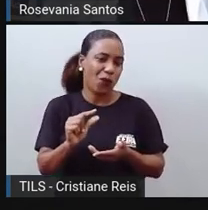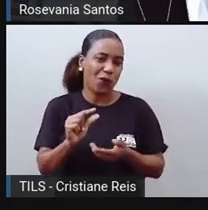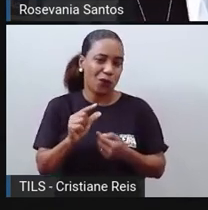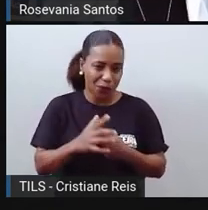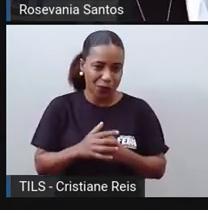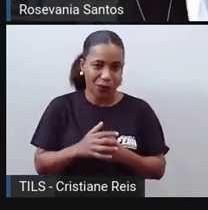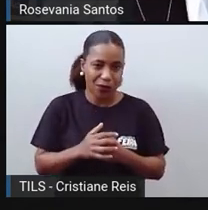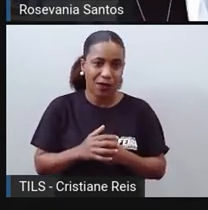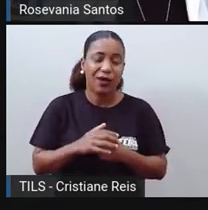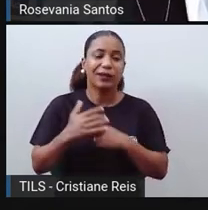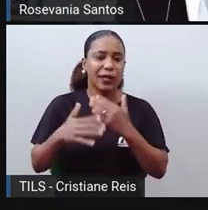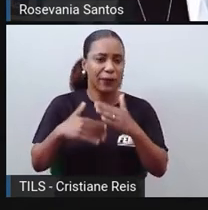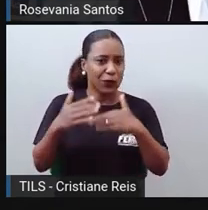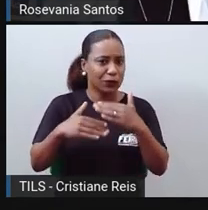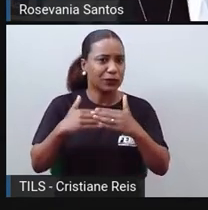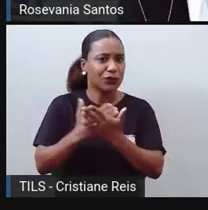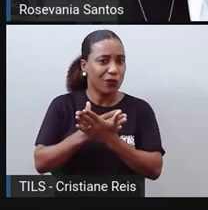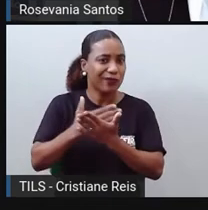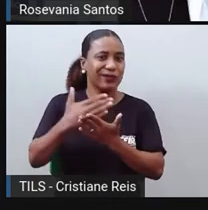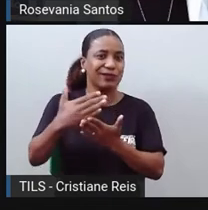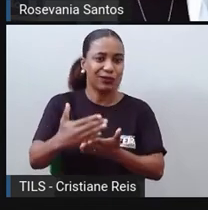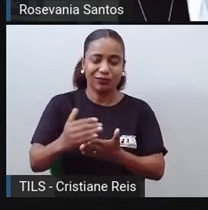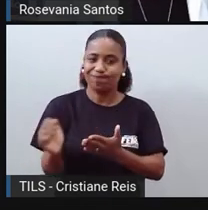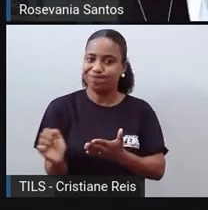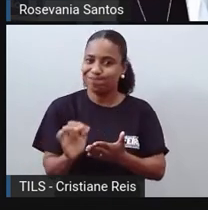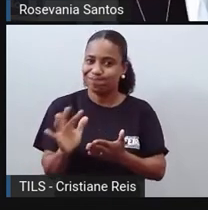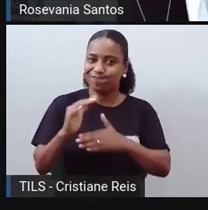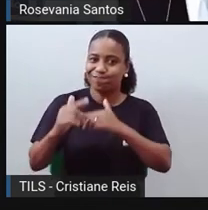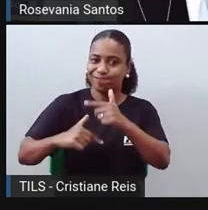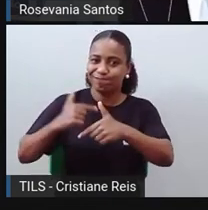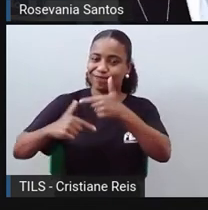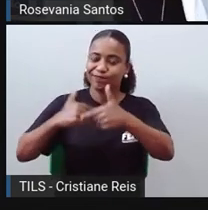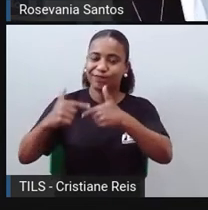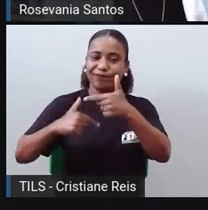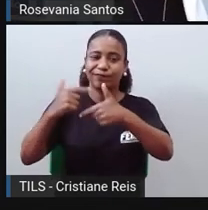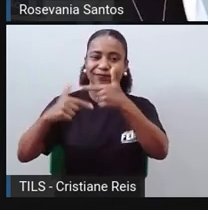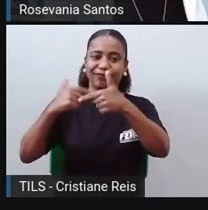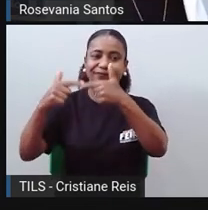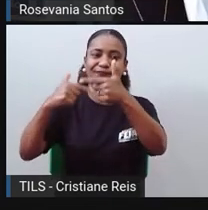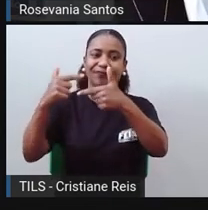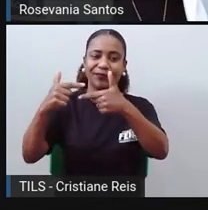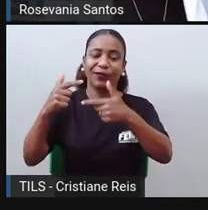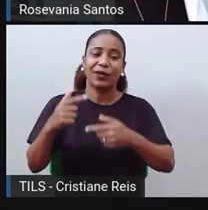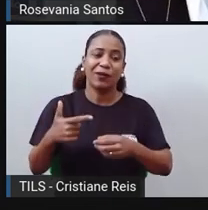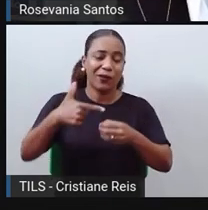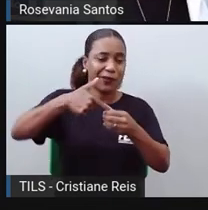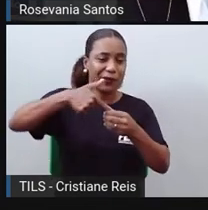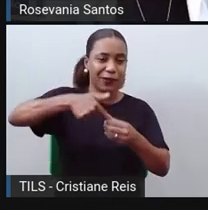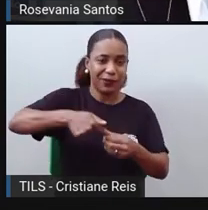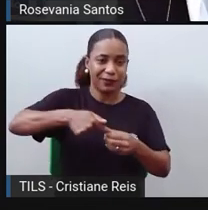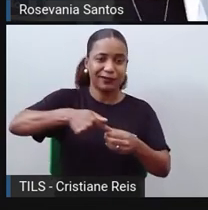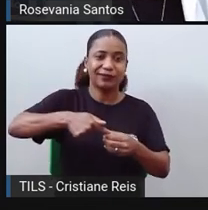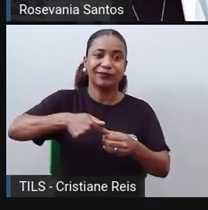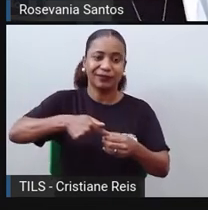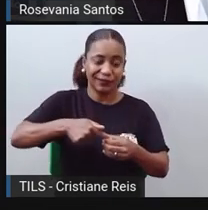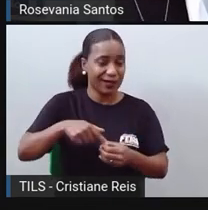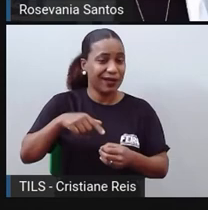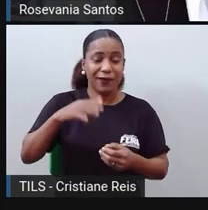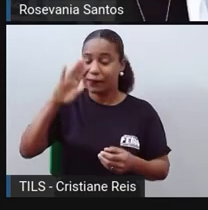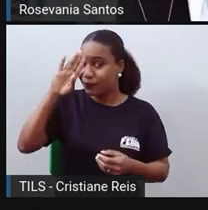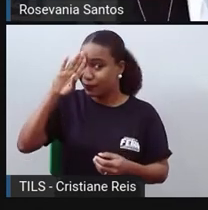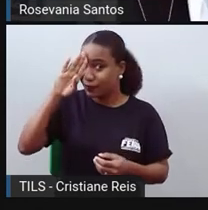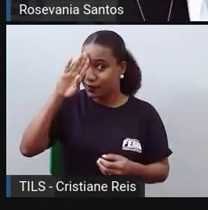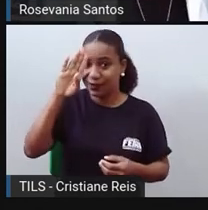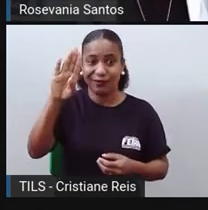mercado, e ainda assim, gerou uma série de medo com relação a isso, porque a gente sabe que o petróleo hoje é a matriz energética